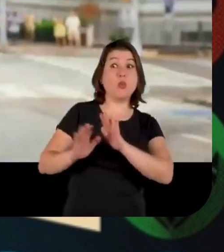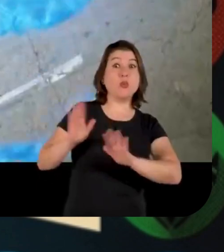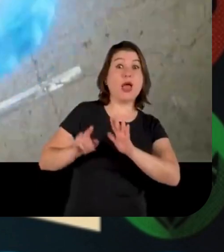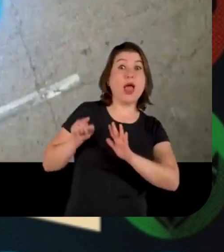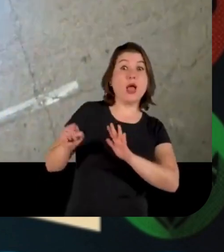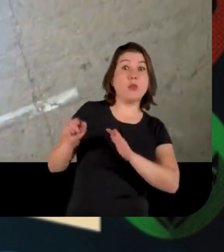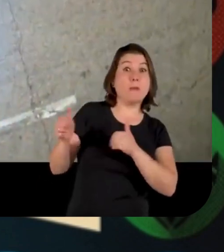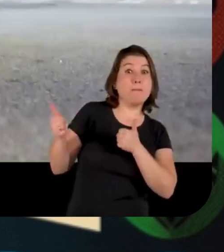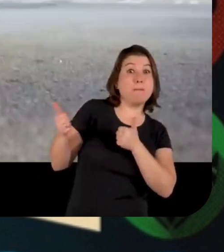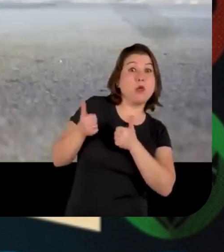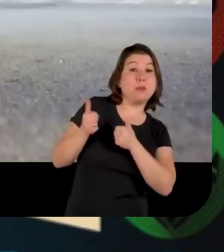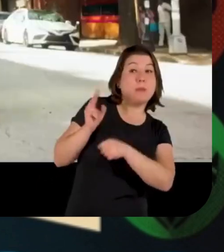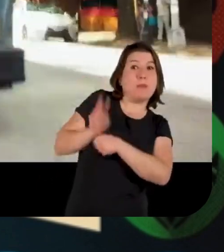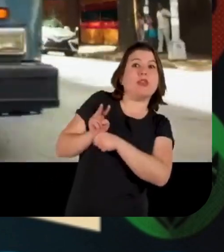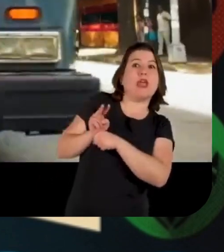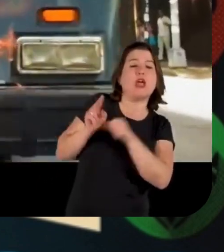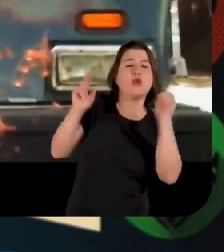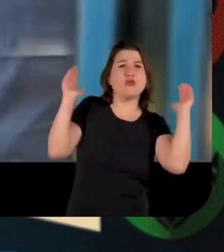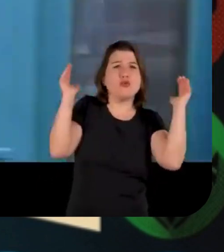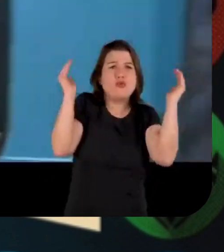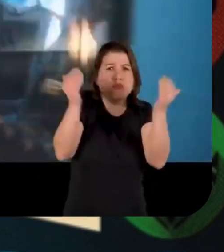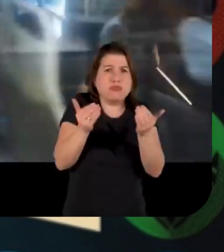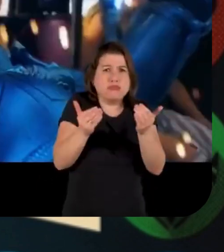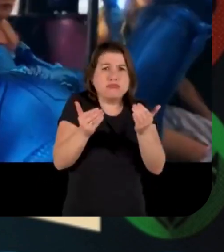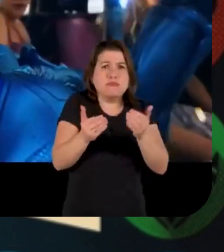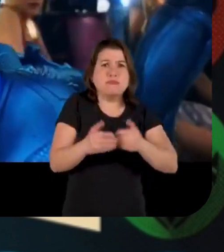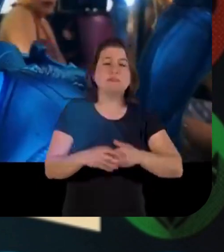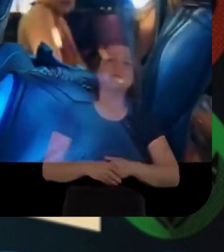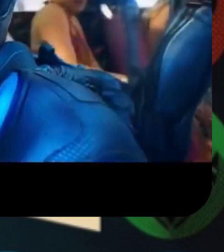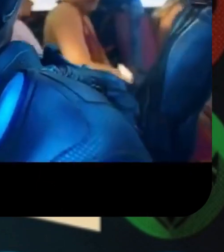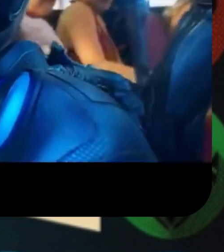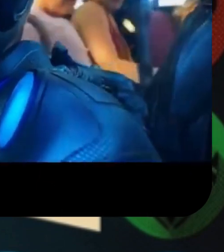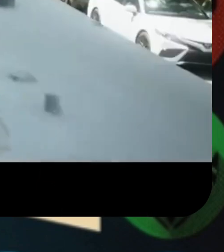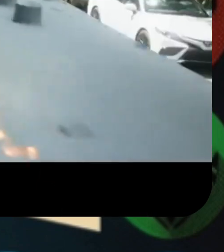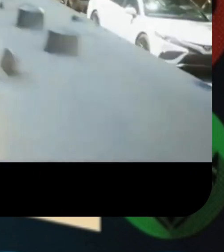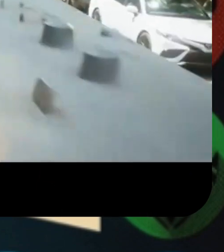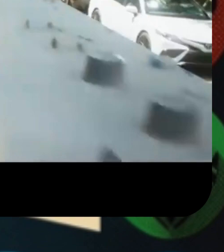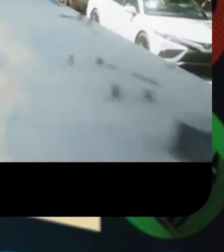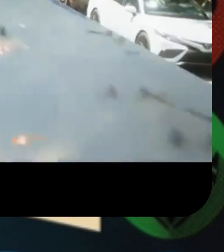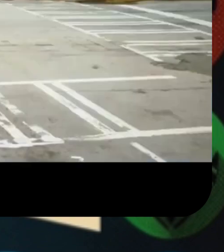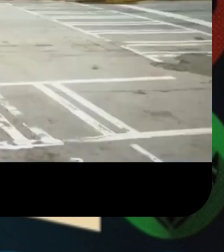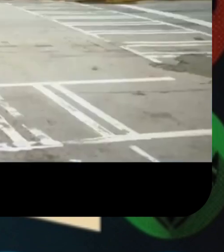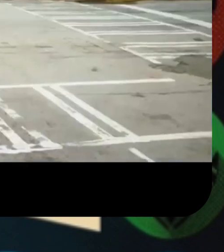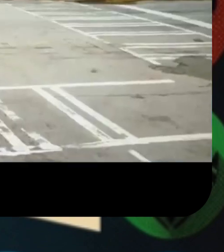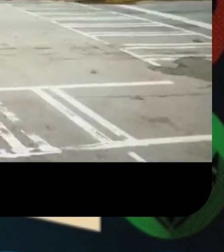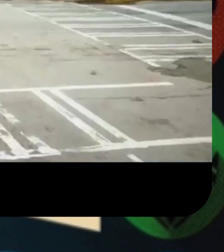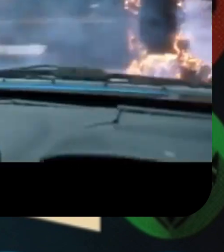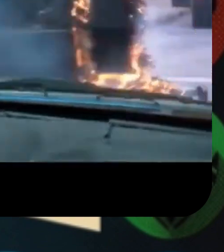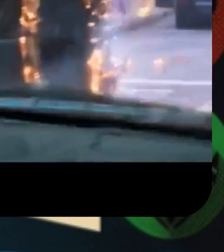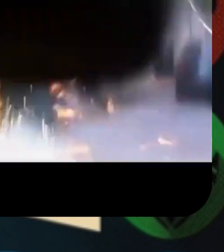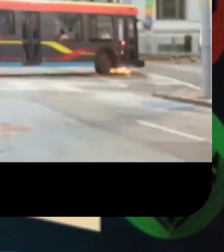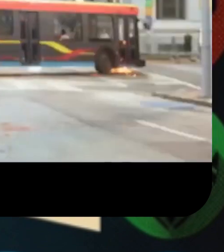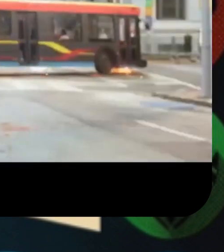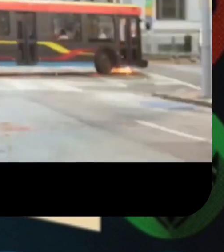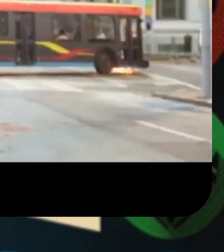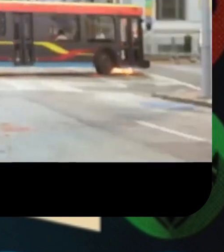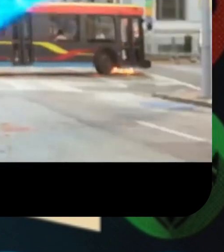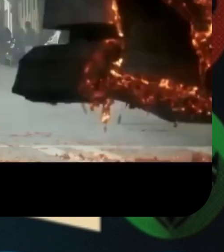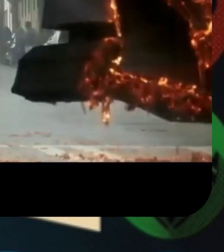a referência desse universo. É, que mais que eu lembro assim, rapidamente do filme. É,